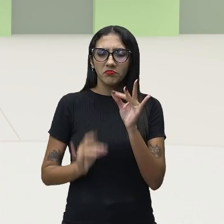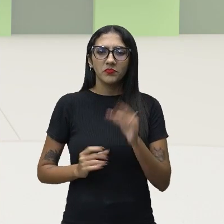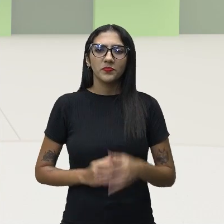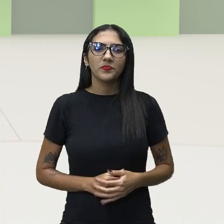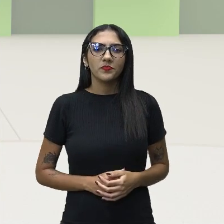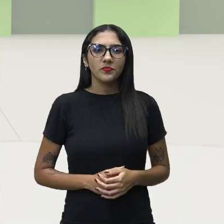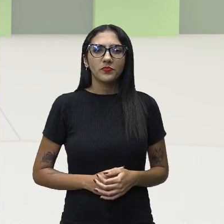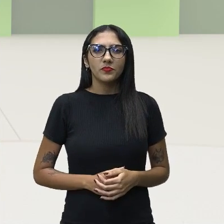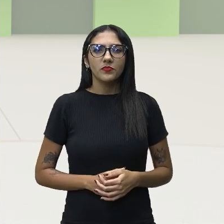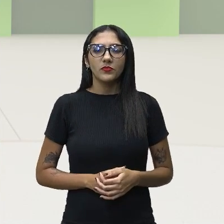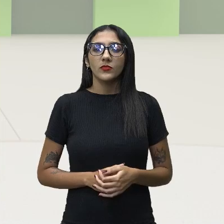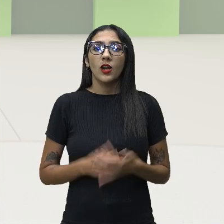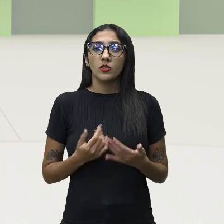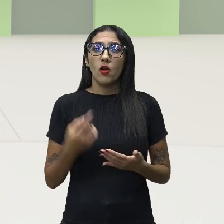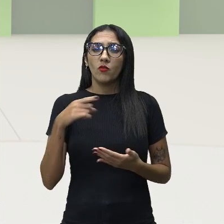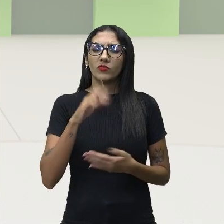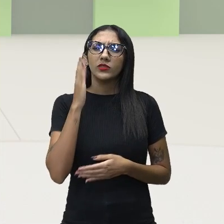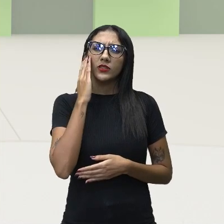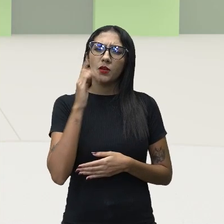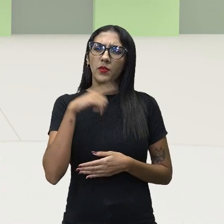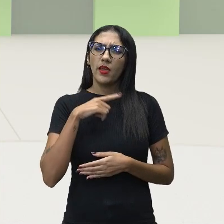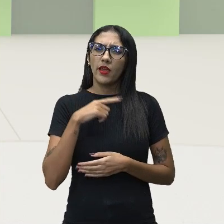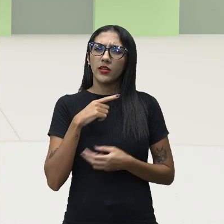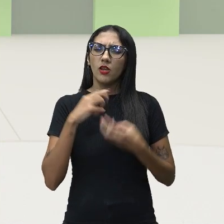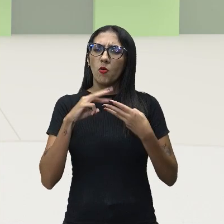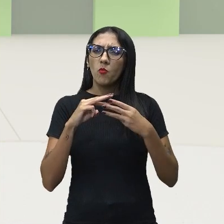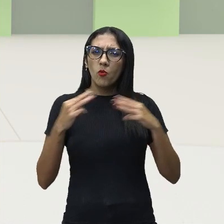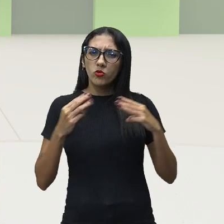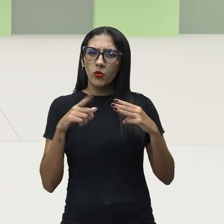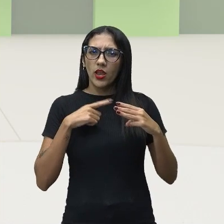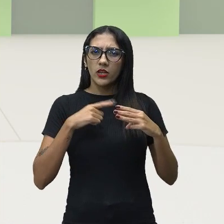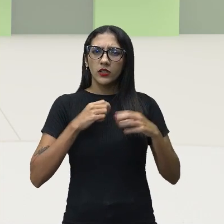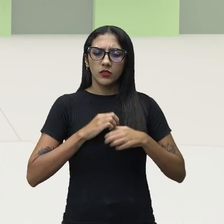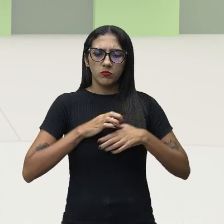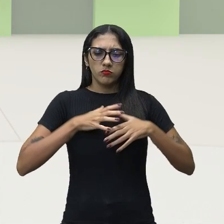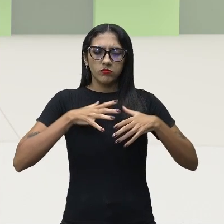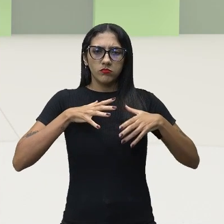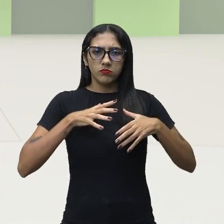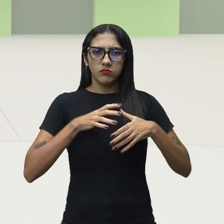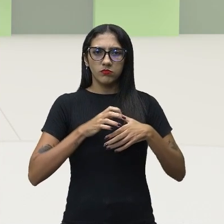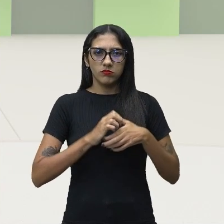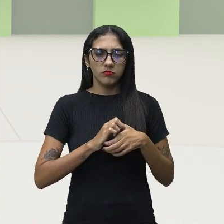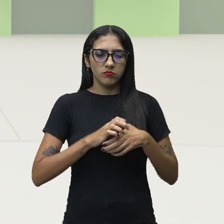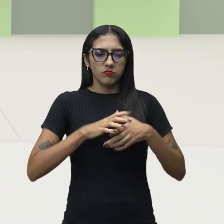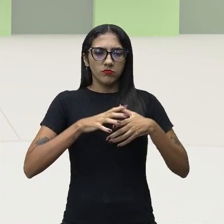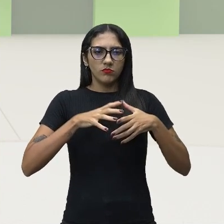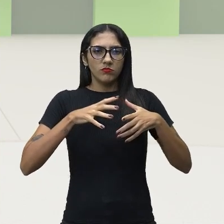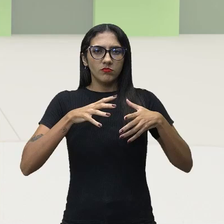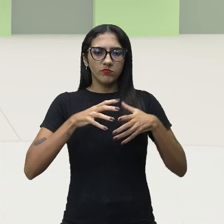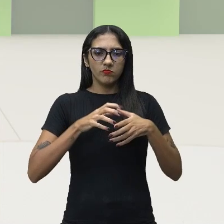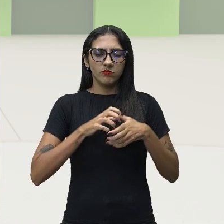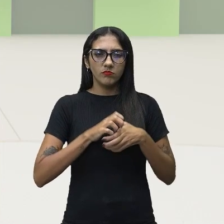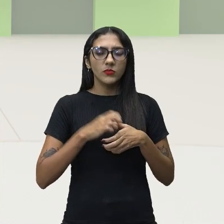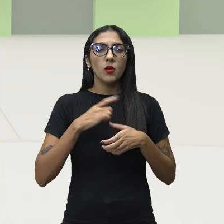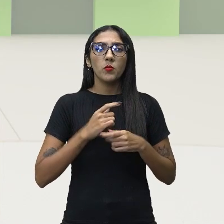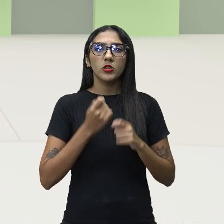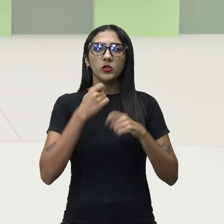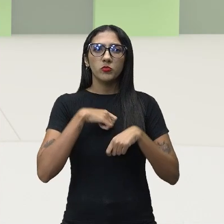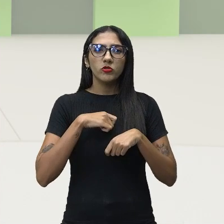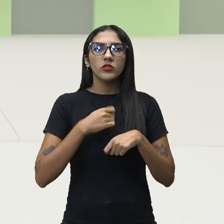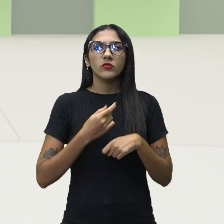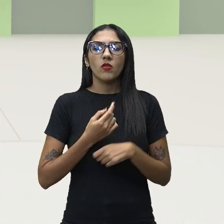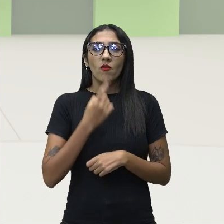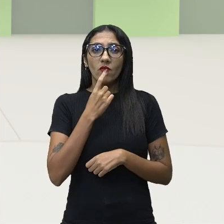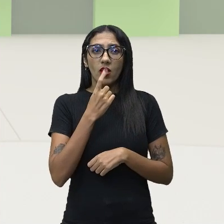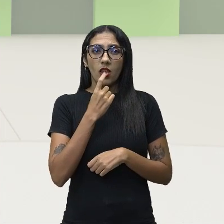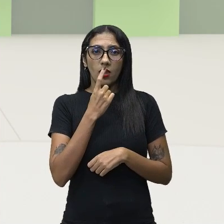que o nosso coração, ele é um músculo, ele tem essa pulsação, né? Ele vai sempre estar pulsando para estar bombeando aí o